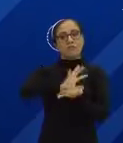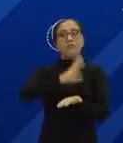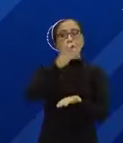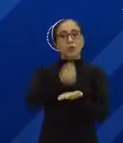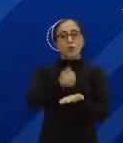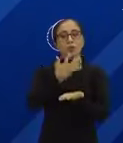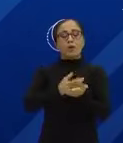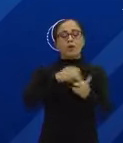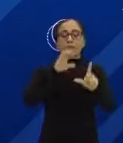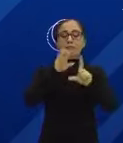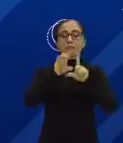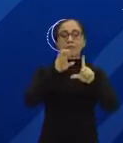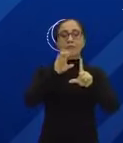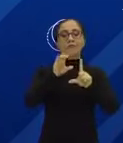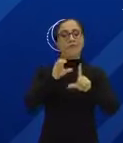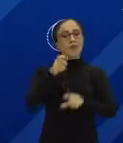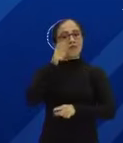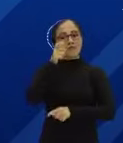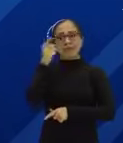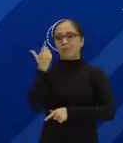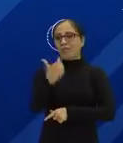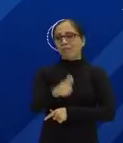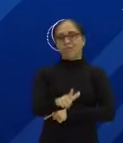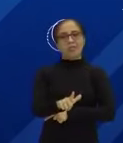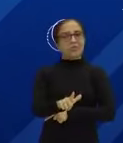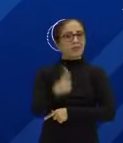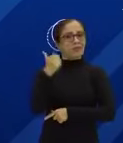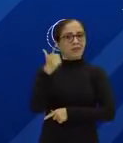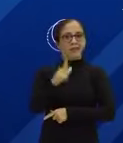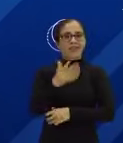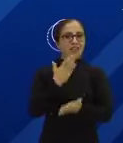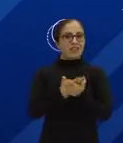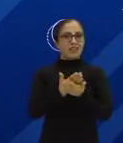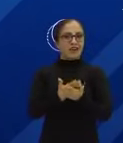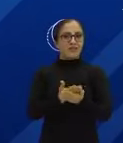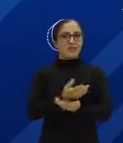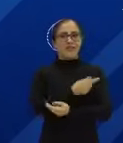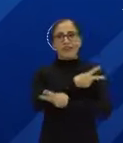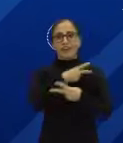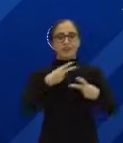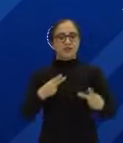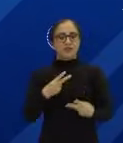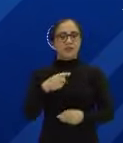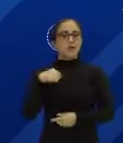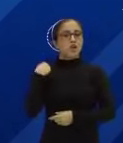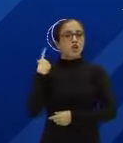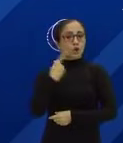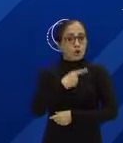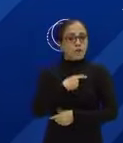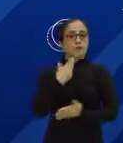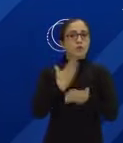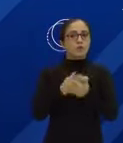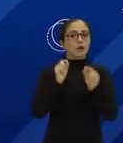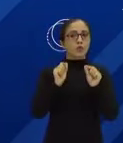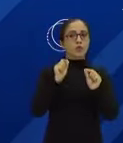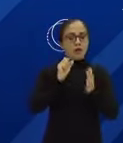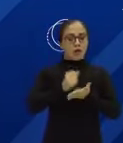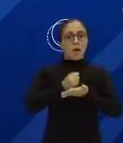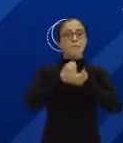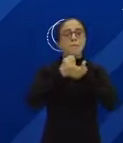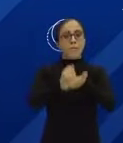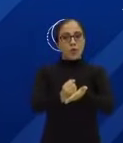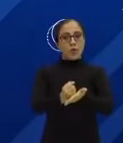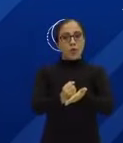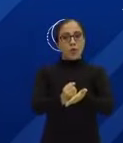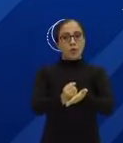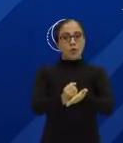e assiste a aula quantas vezes você quiser. Nossas aulas são consideradas como reforço escolar. Isso significa dizer